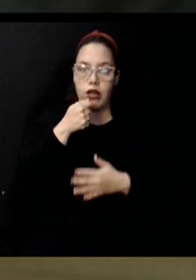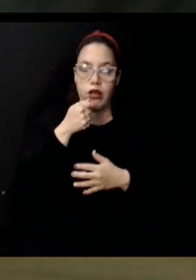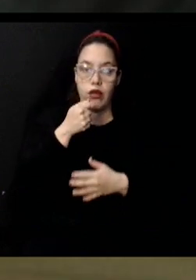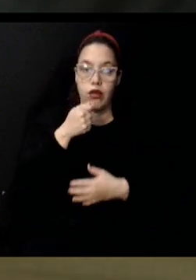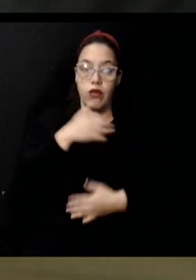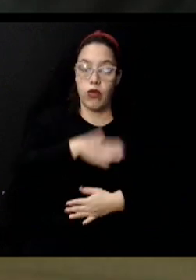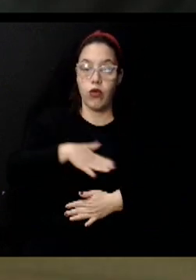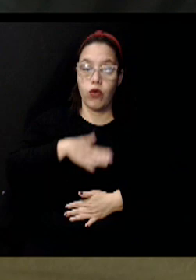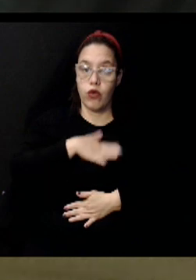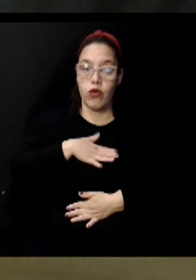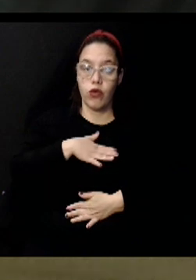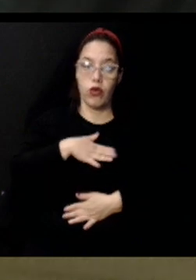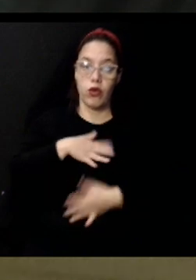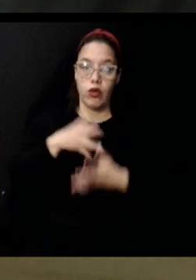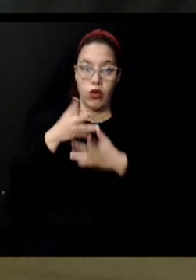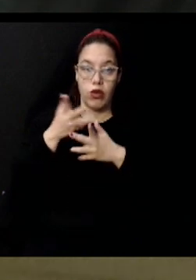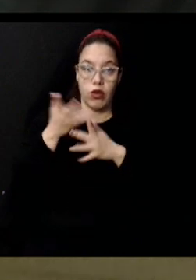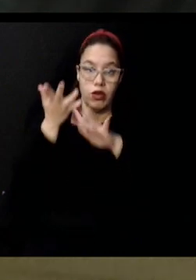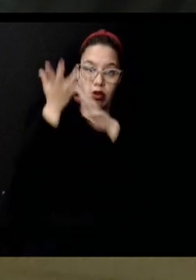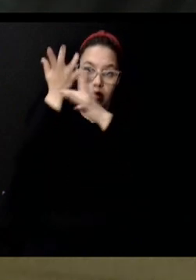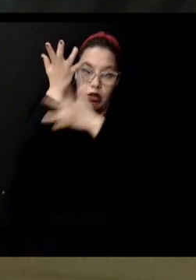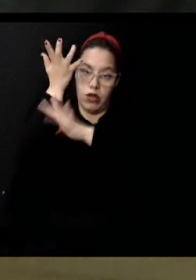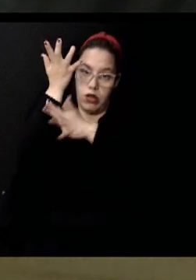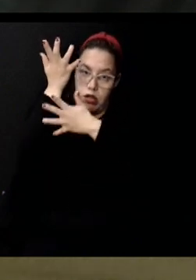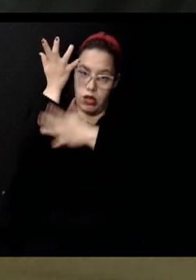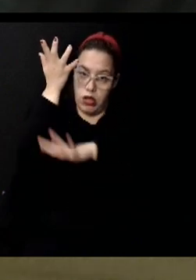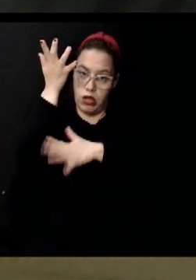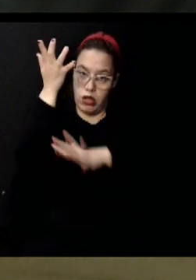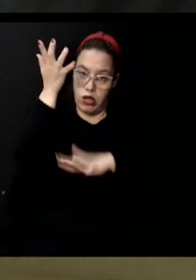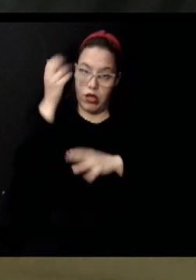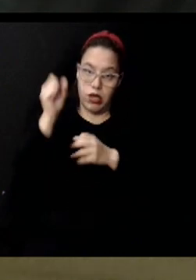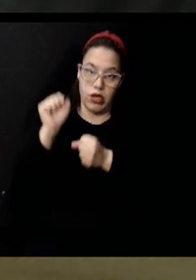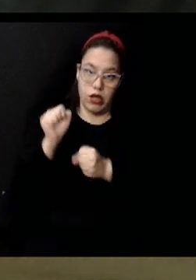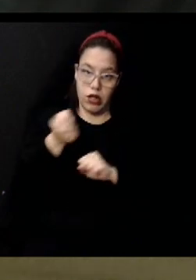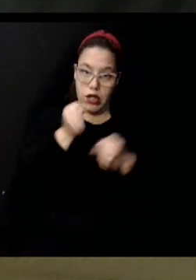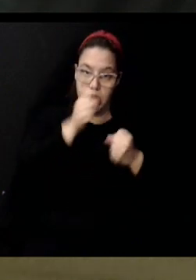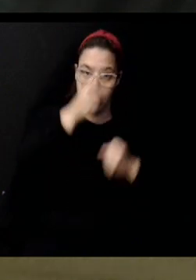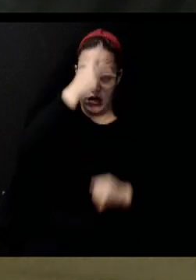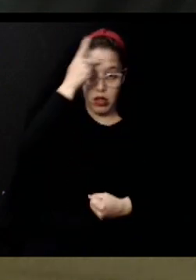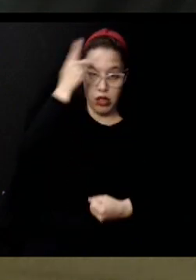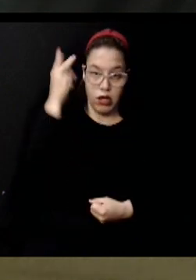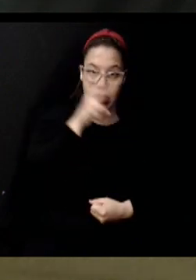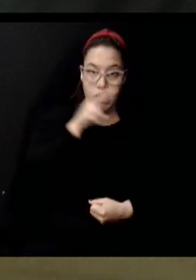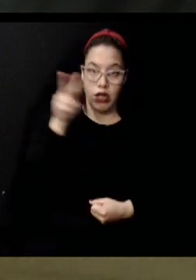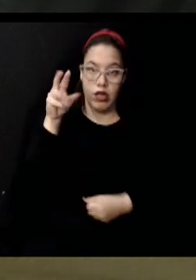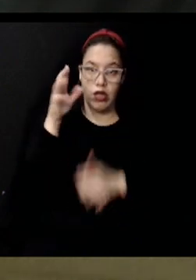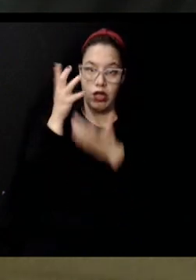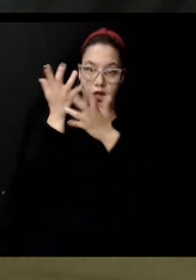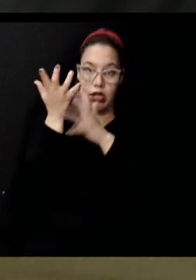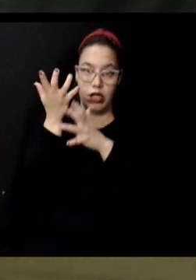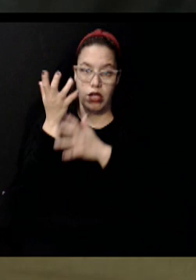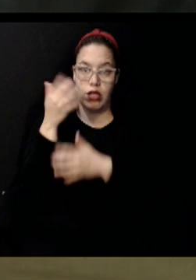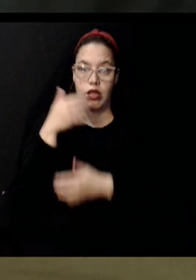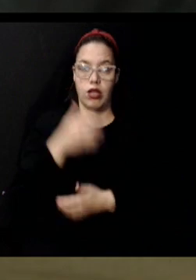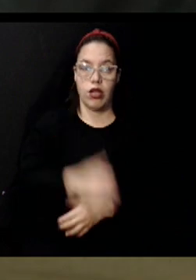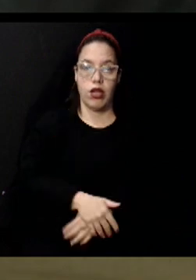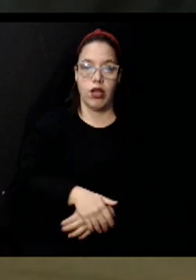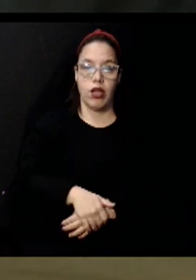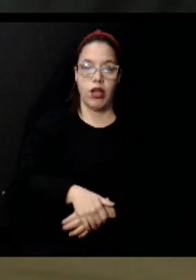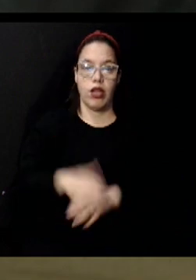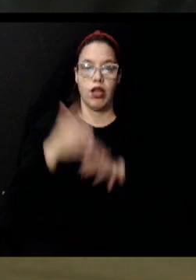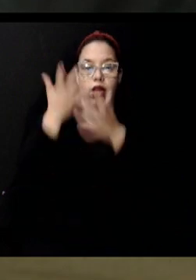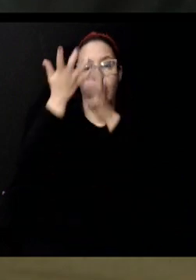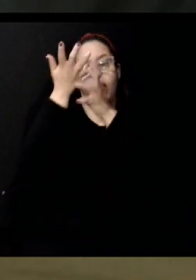flores, deixa cair no chão e deixa lá, depois limpa. E tem gente que olha o ipê florido e fala assim: "Pô, daqui a pouco vai começar a cair as flores